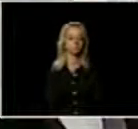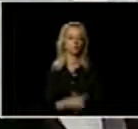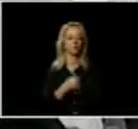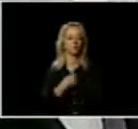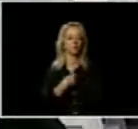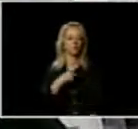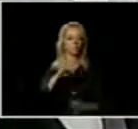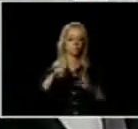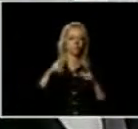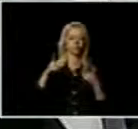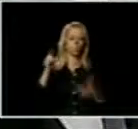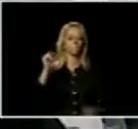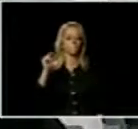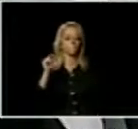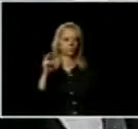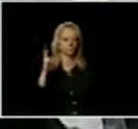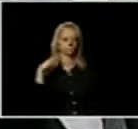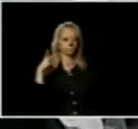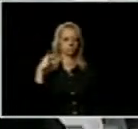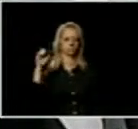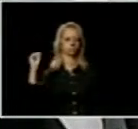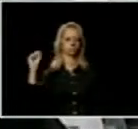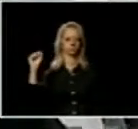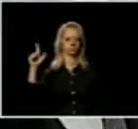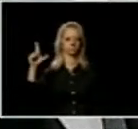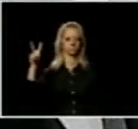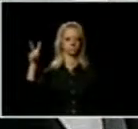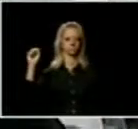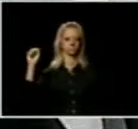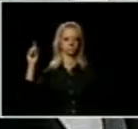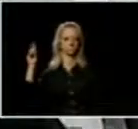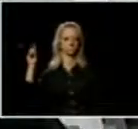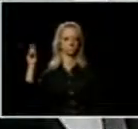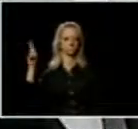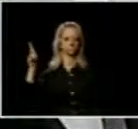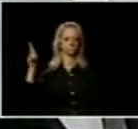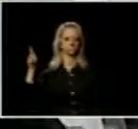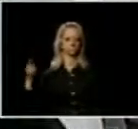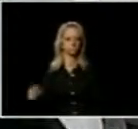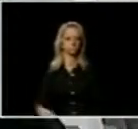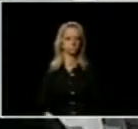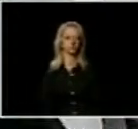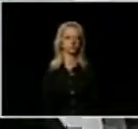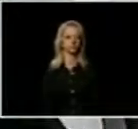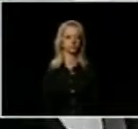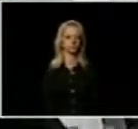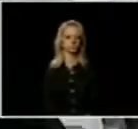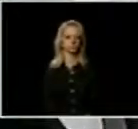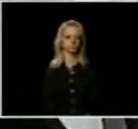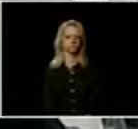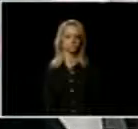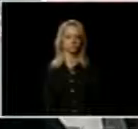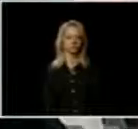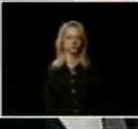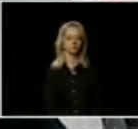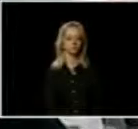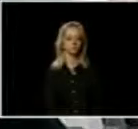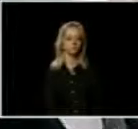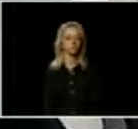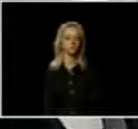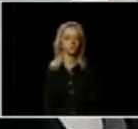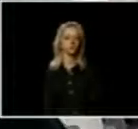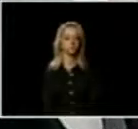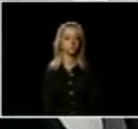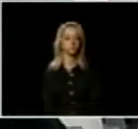Soares. Viu, nobre vereador Salvador? Quando Vossa Excelência fala que nós não podemos ter um marqueteiro.